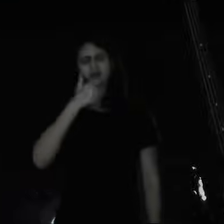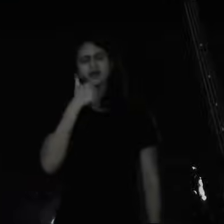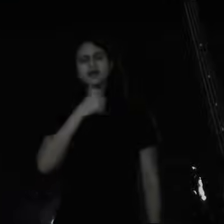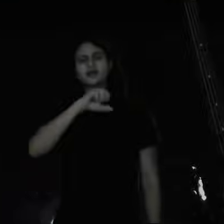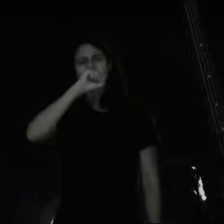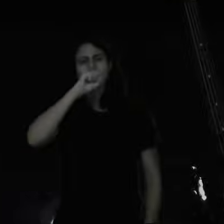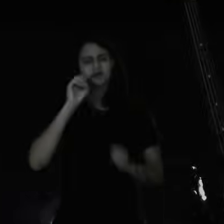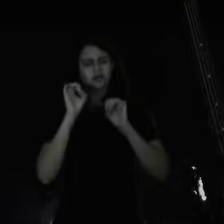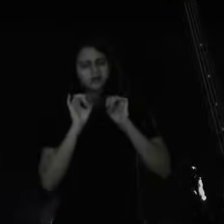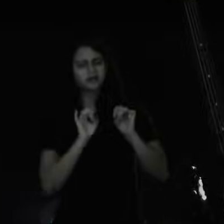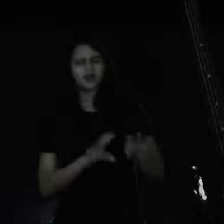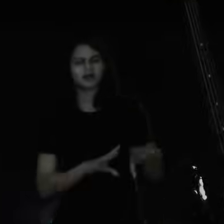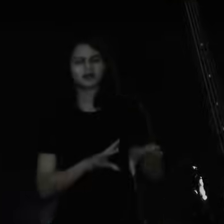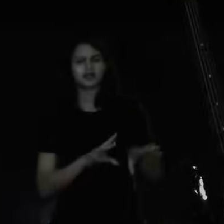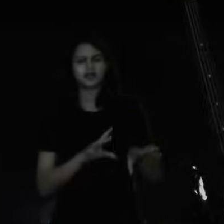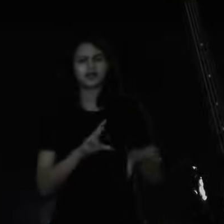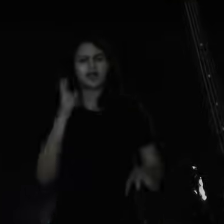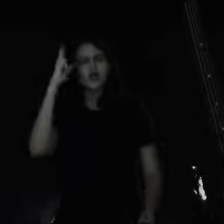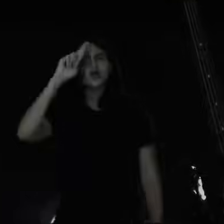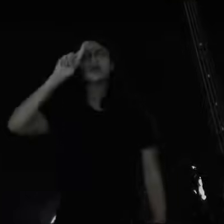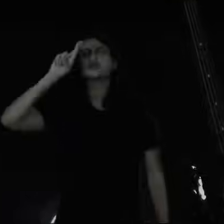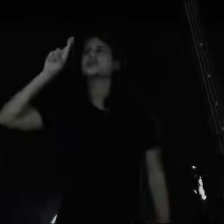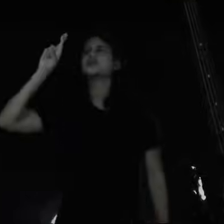o Senhor me